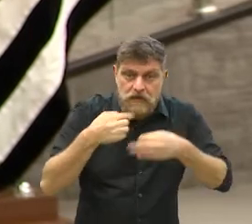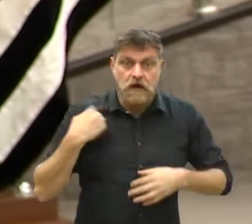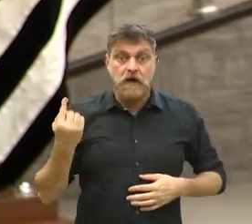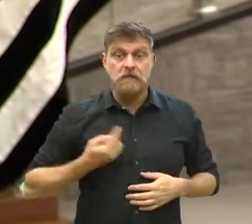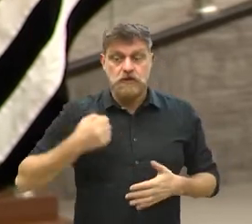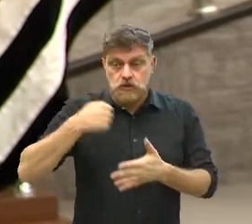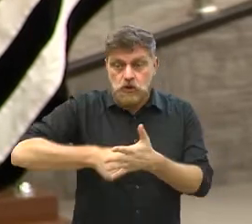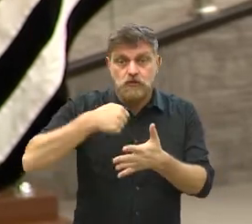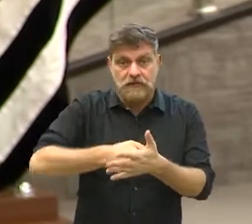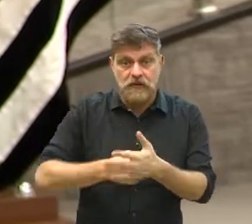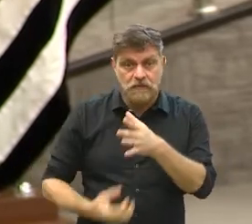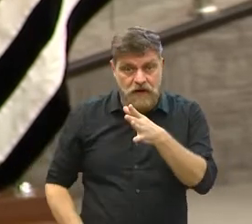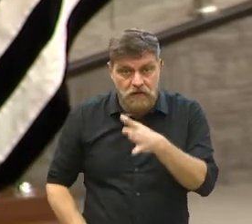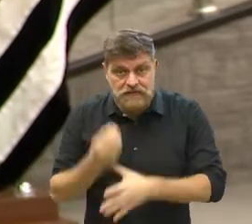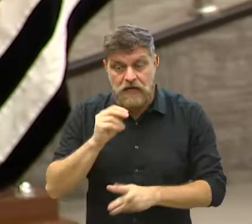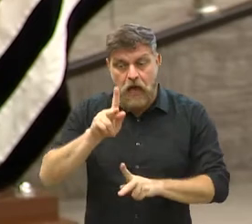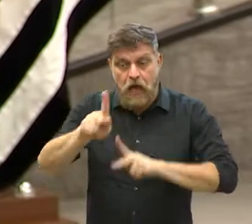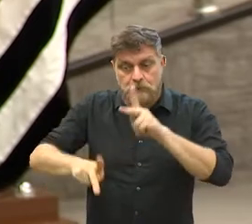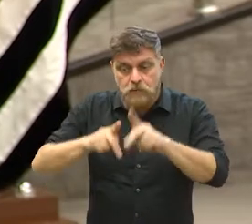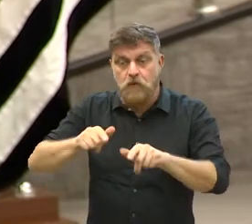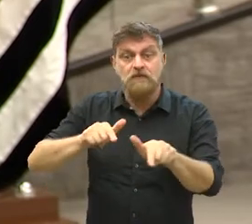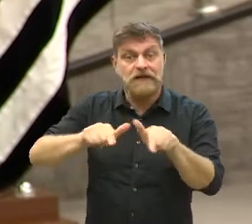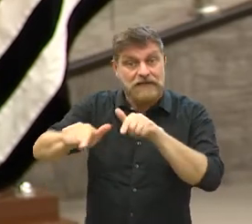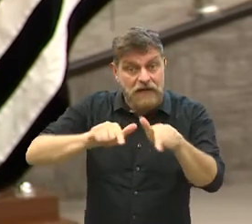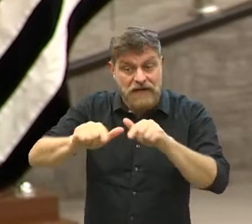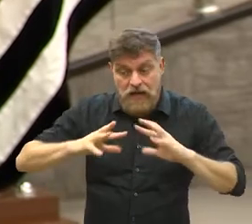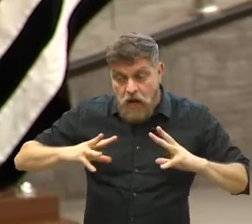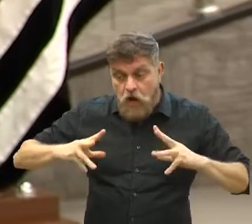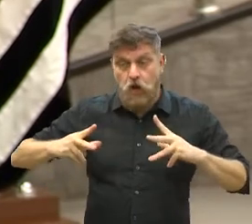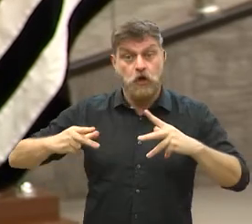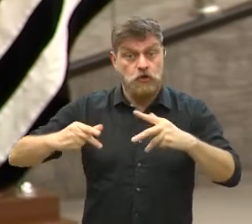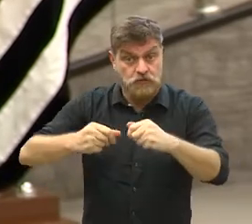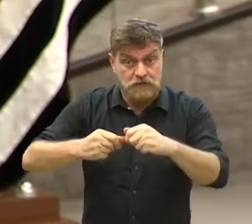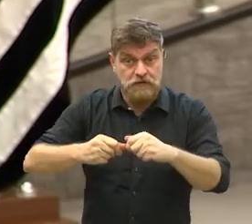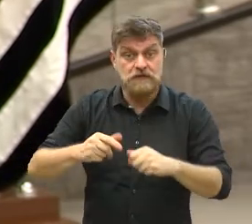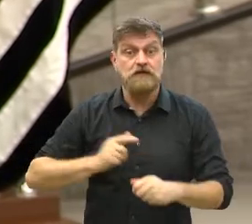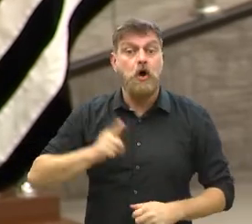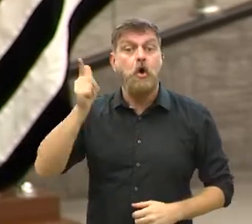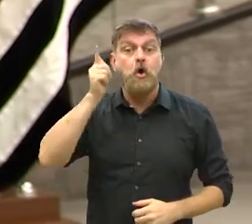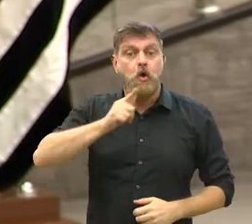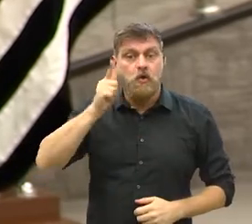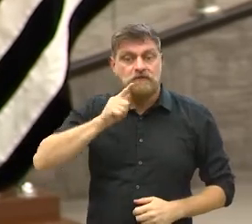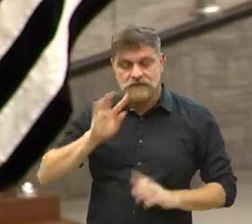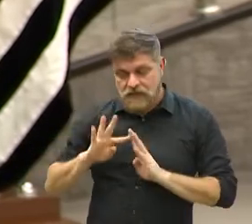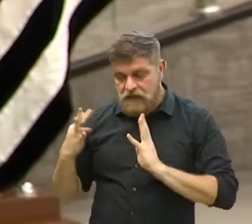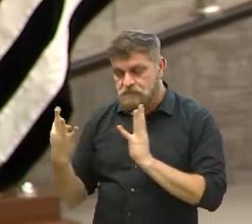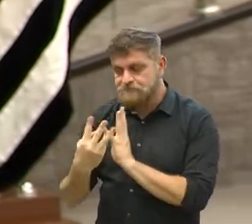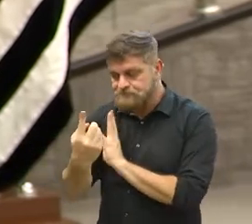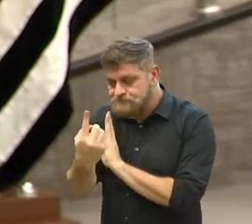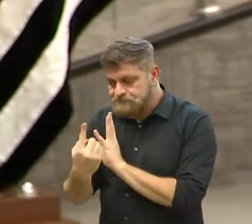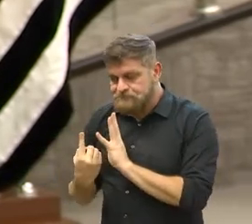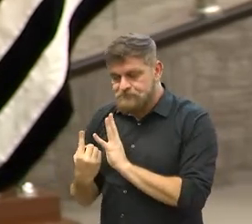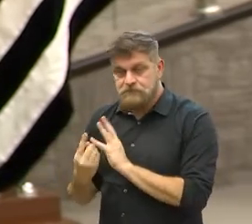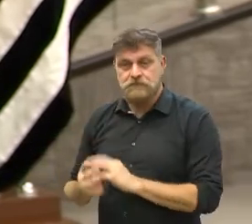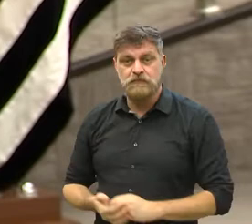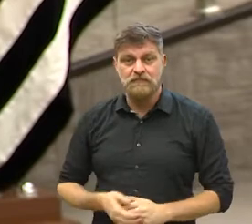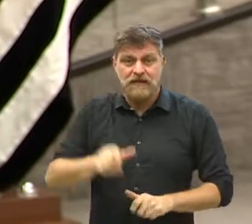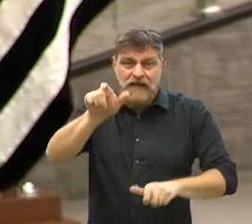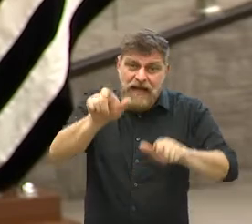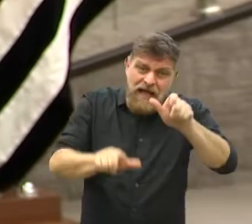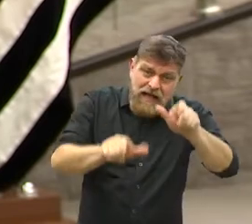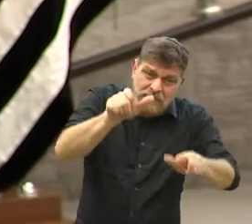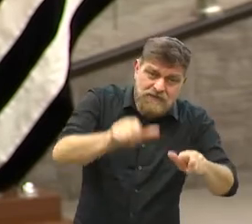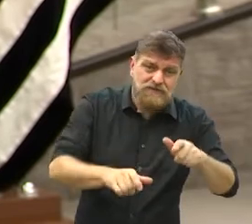exija condições concretas para todo o povo trabalhador para que todo o povo trabalhador possa fazer a quarentena e para